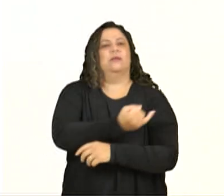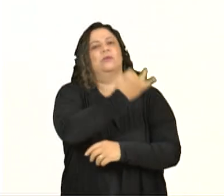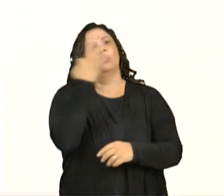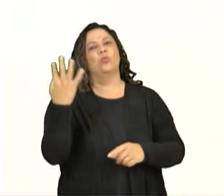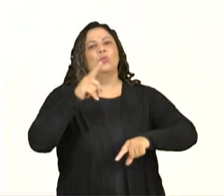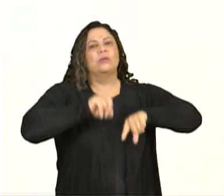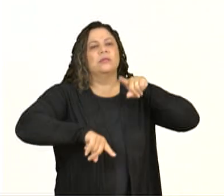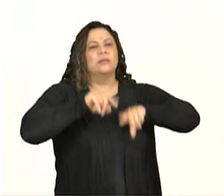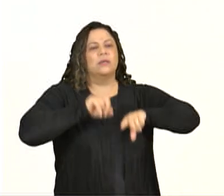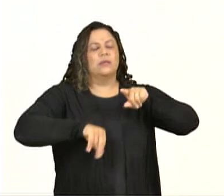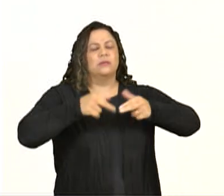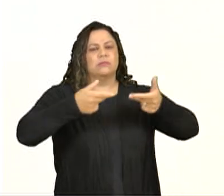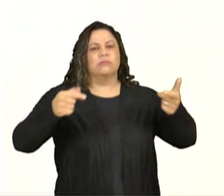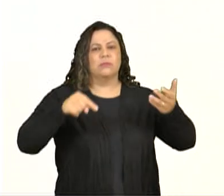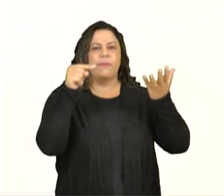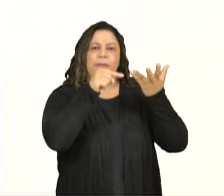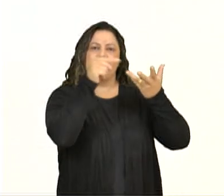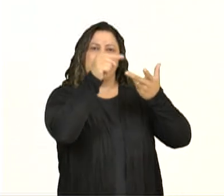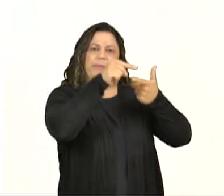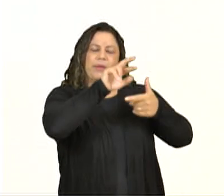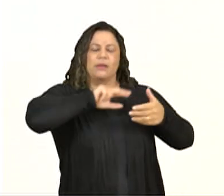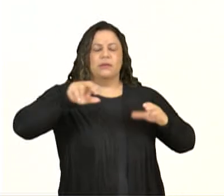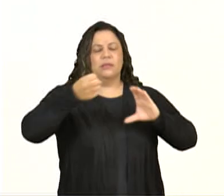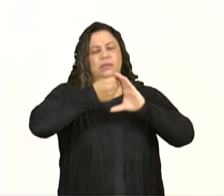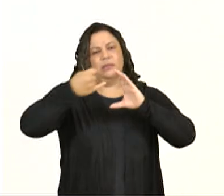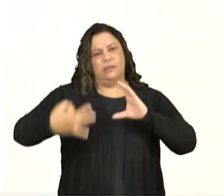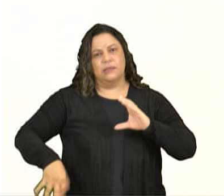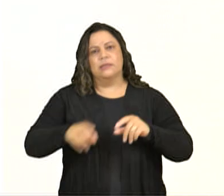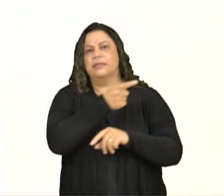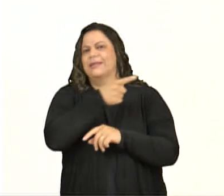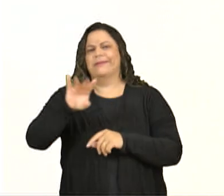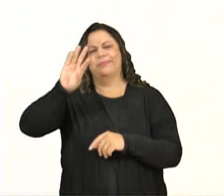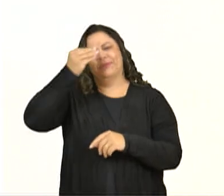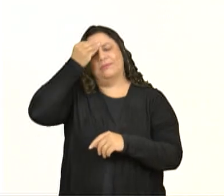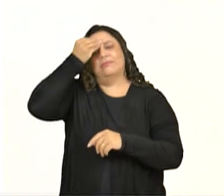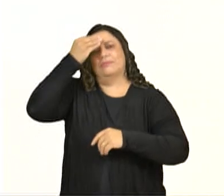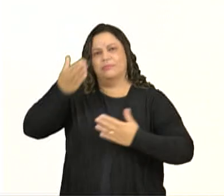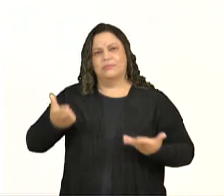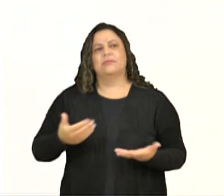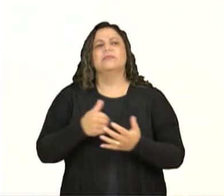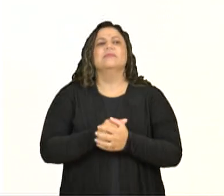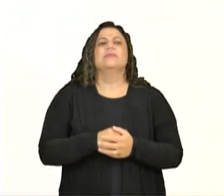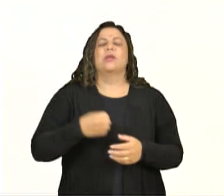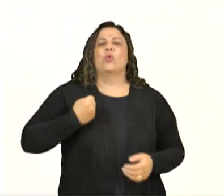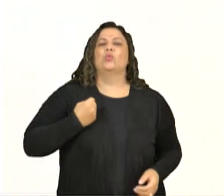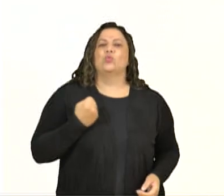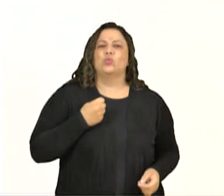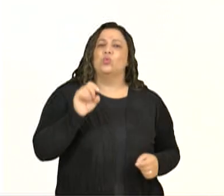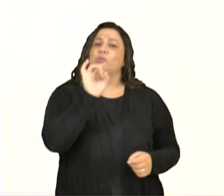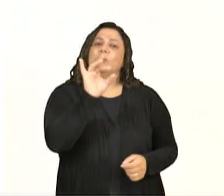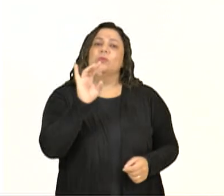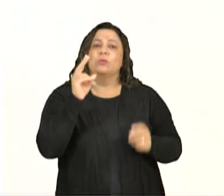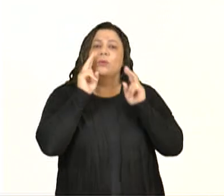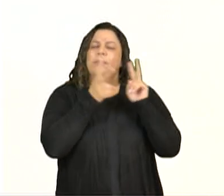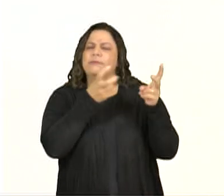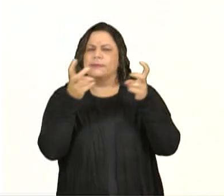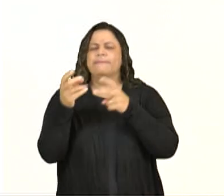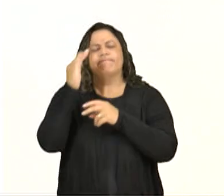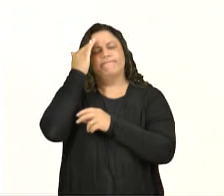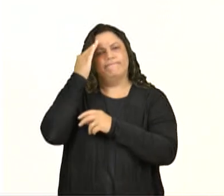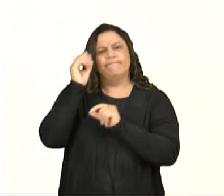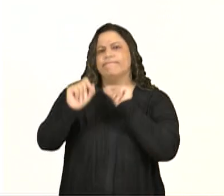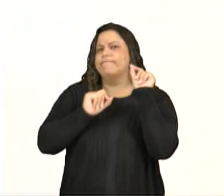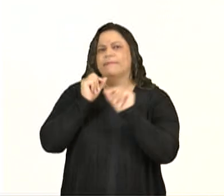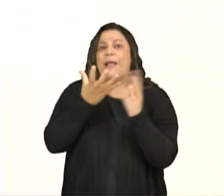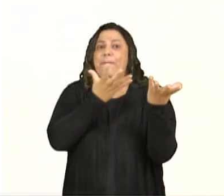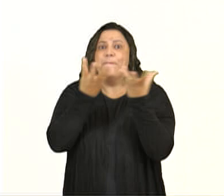desses produtos. Logicamente, essa caracterização não é para que a gente decore os valores numéricos, é só para você ter uma noção que é